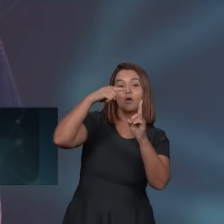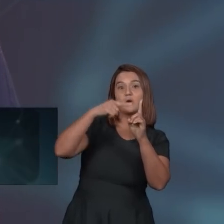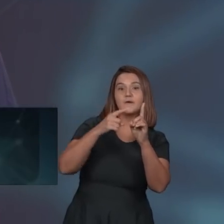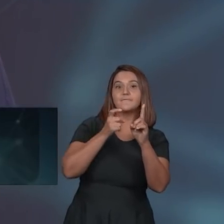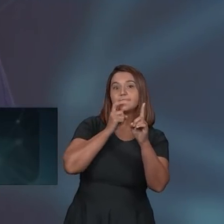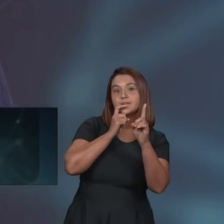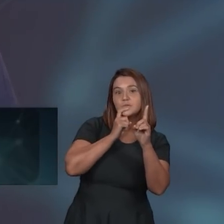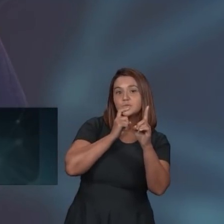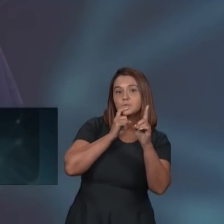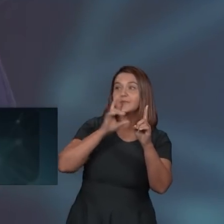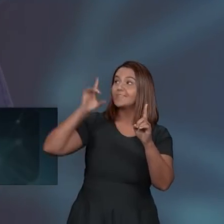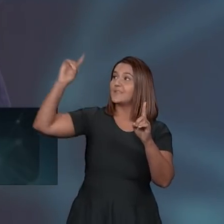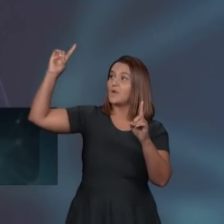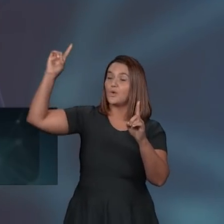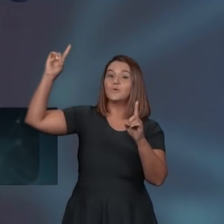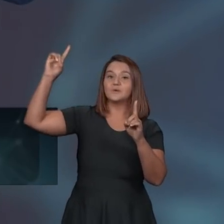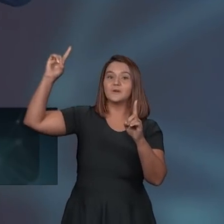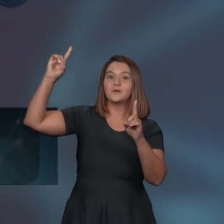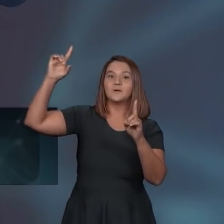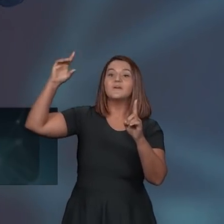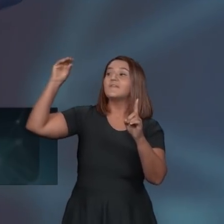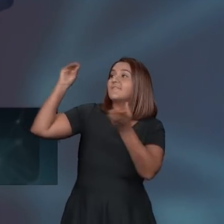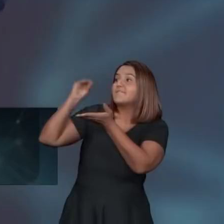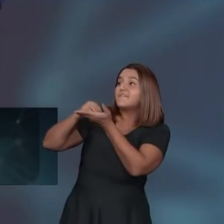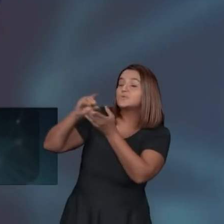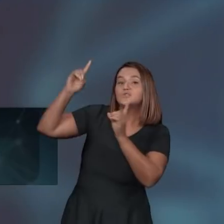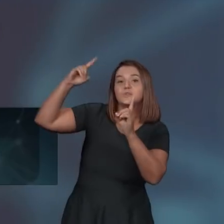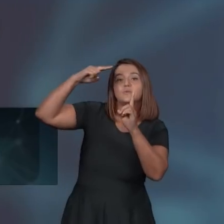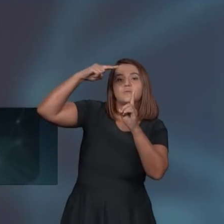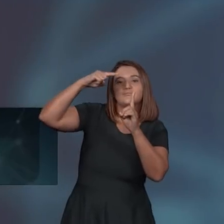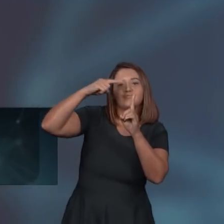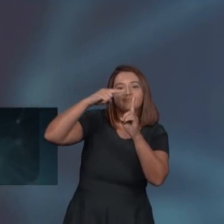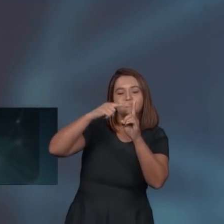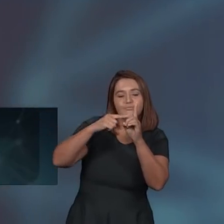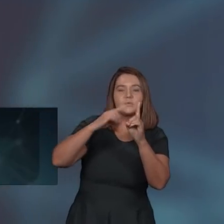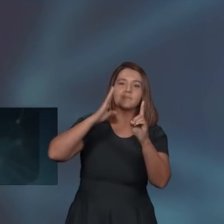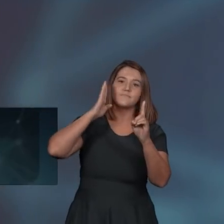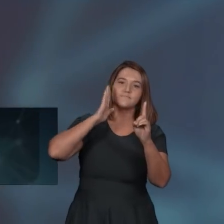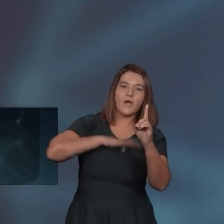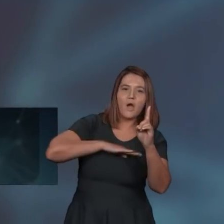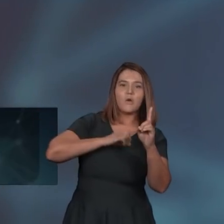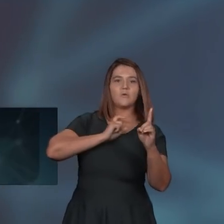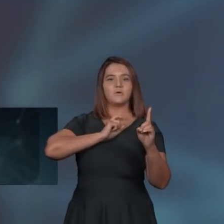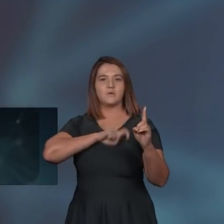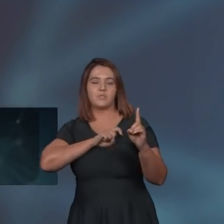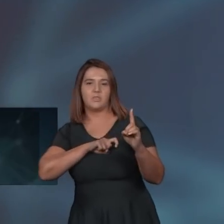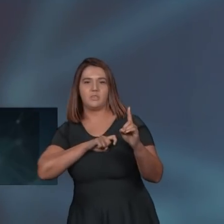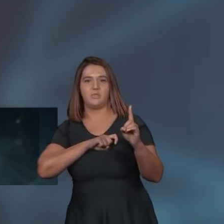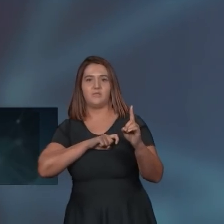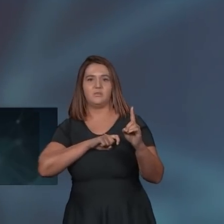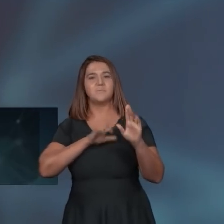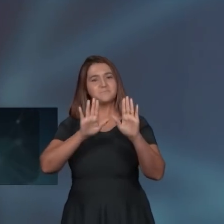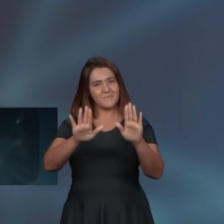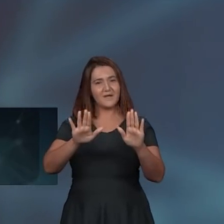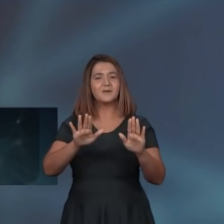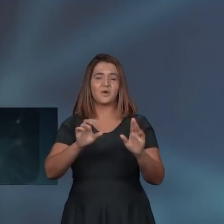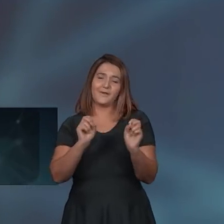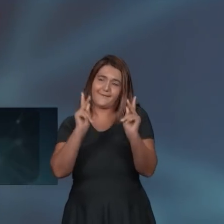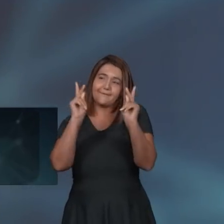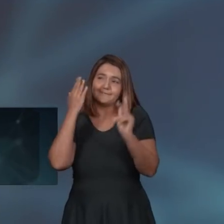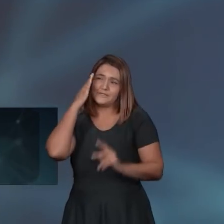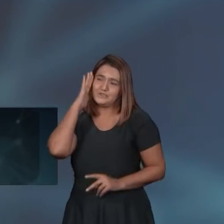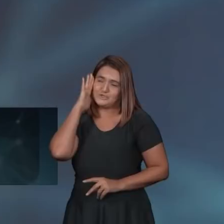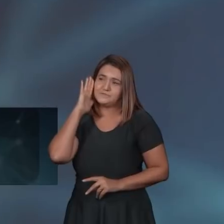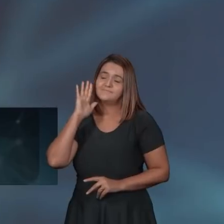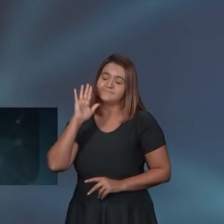calor, a hipotermia mata, é verdade. Então, por mais que ele seja apenas uma ausência de calor, é